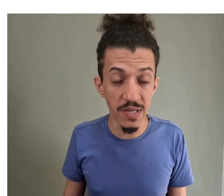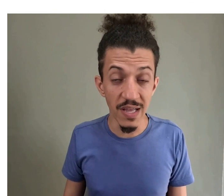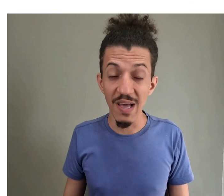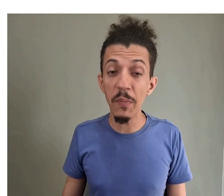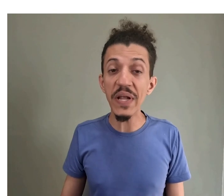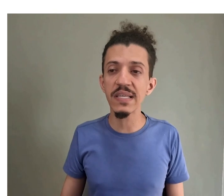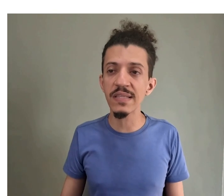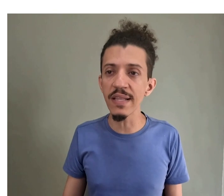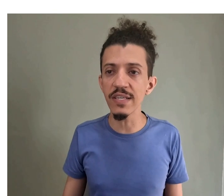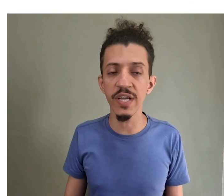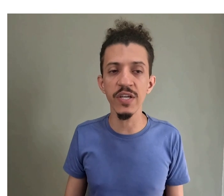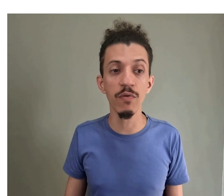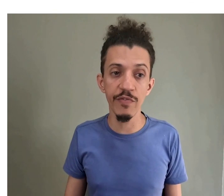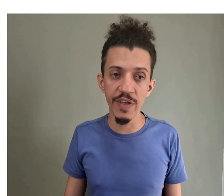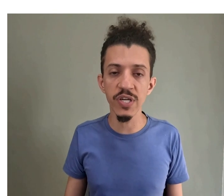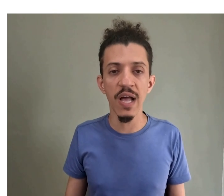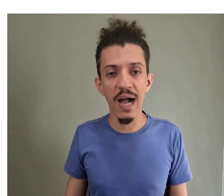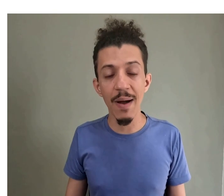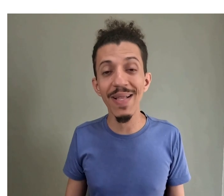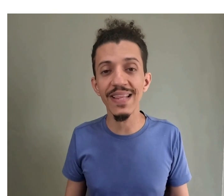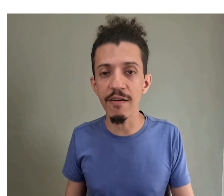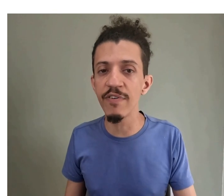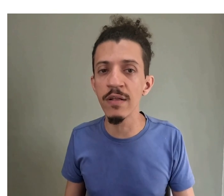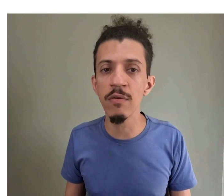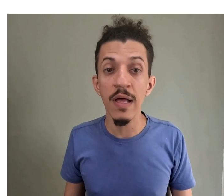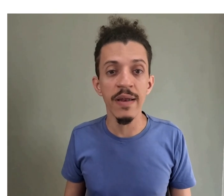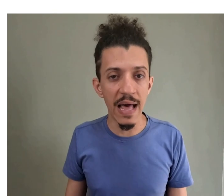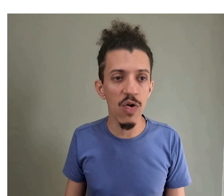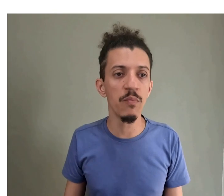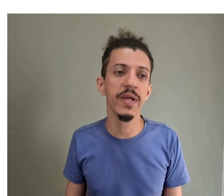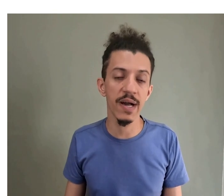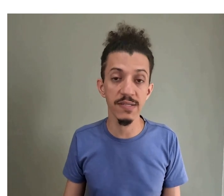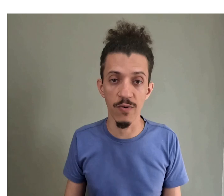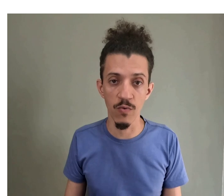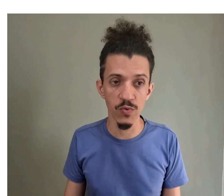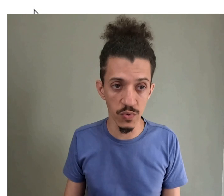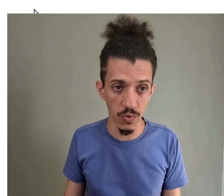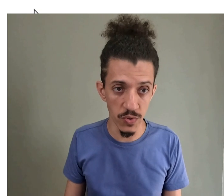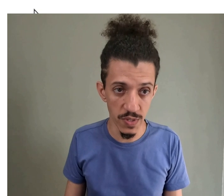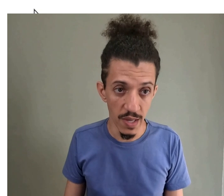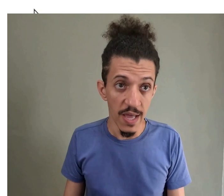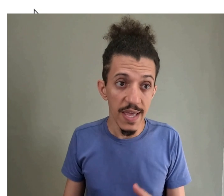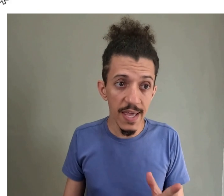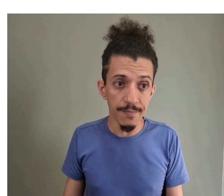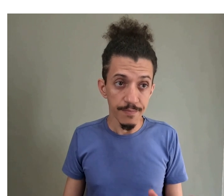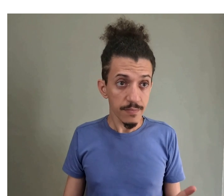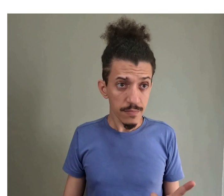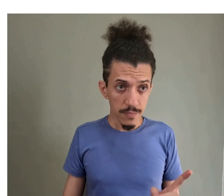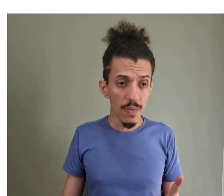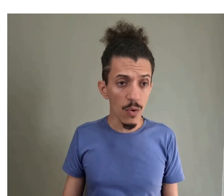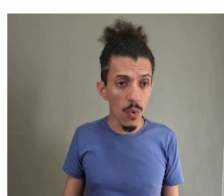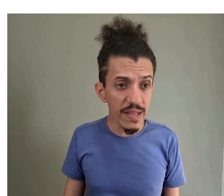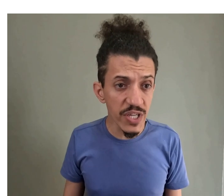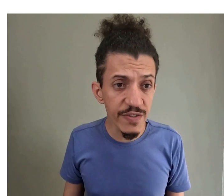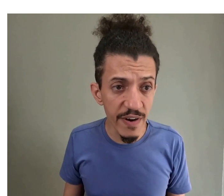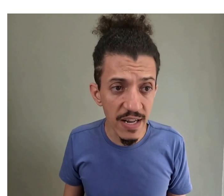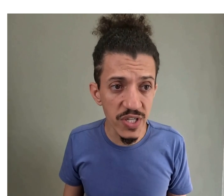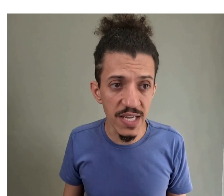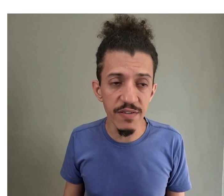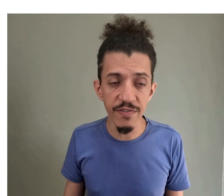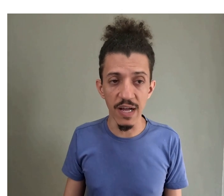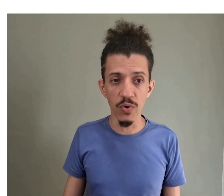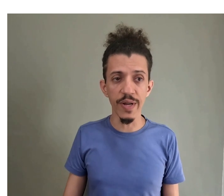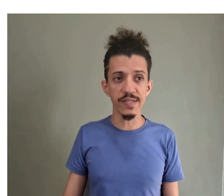Libras. E é por isso que tanta gente ouvinte acaba travando na comunicação com surdos. E quando a gente fala